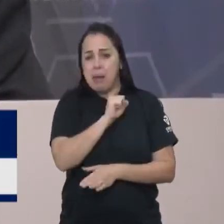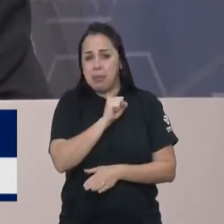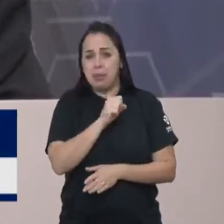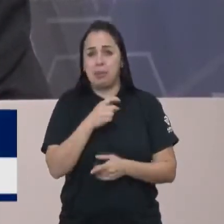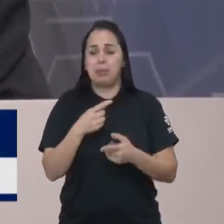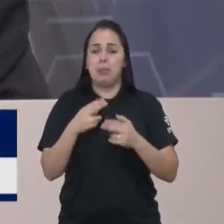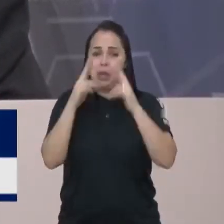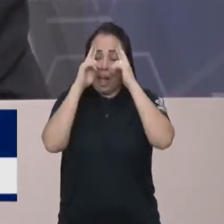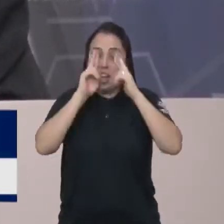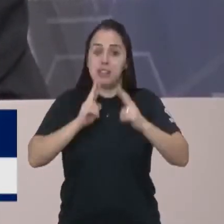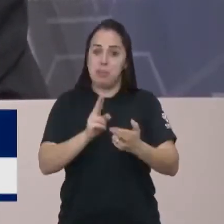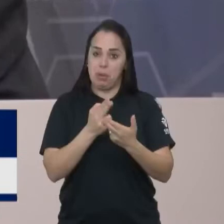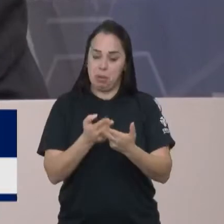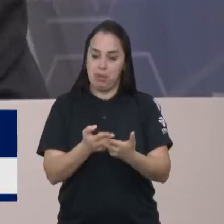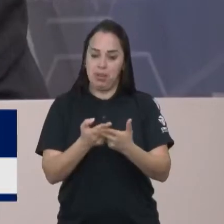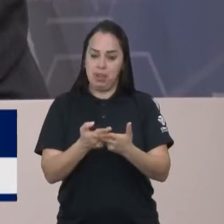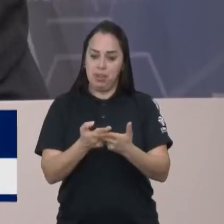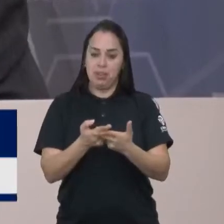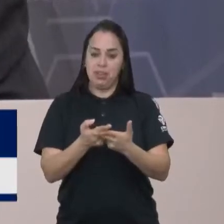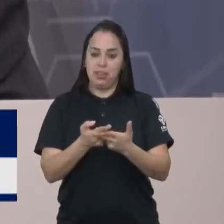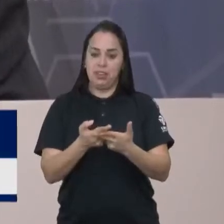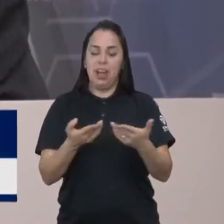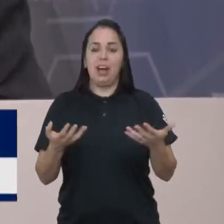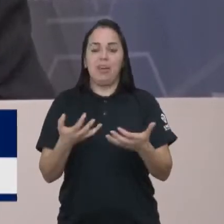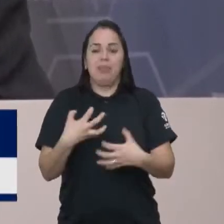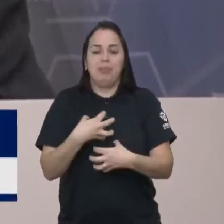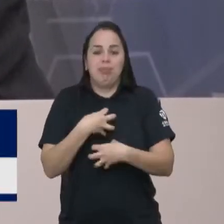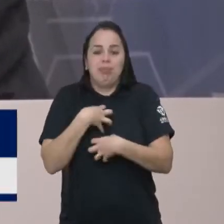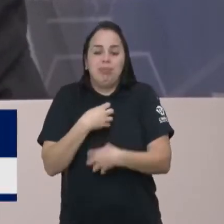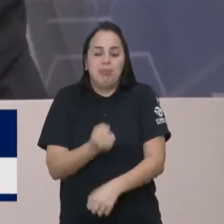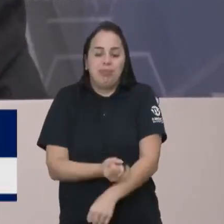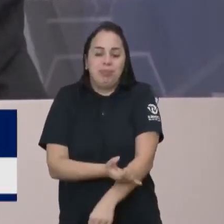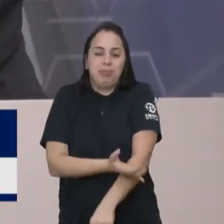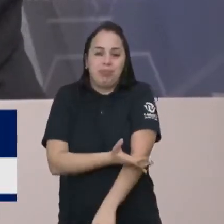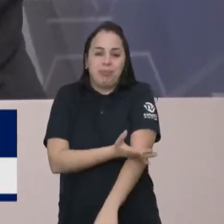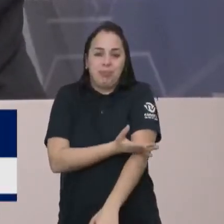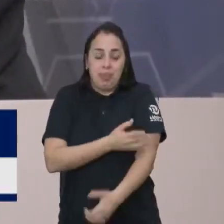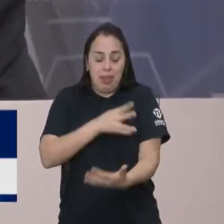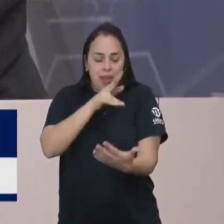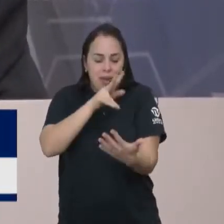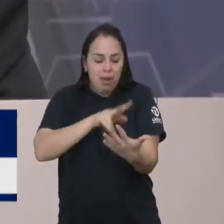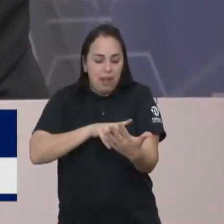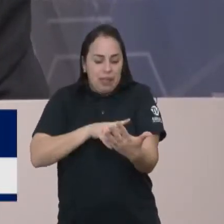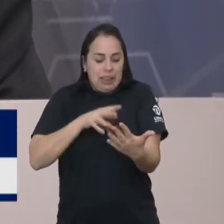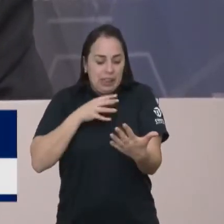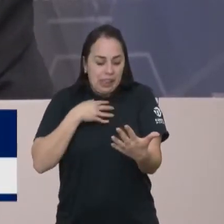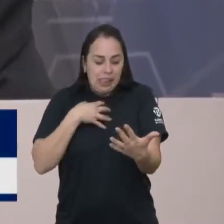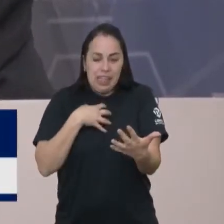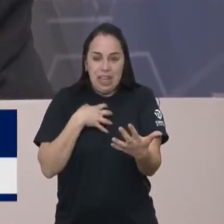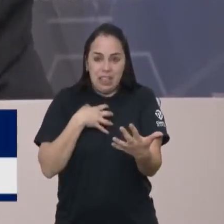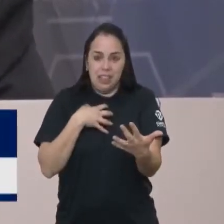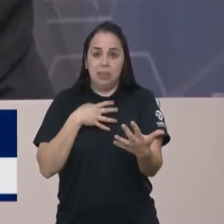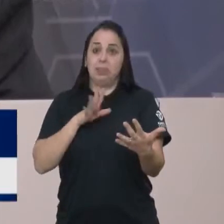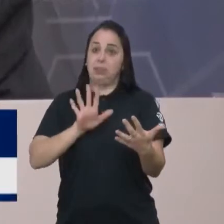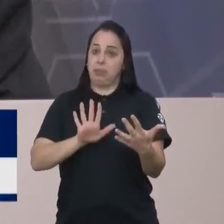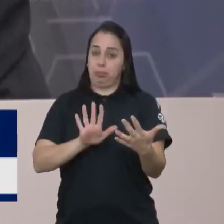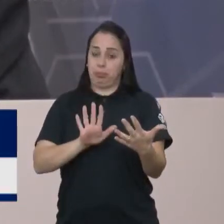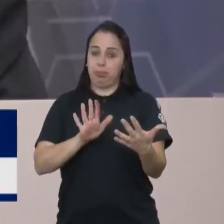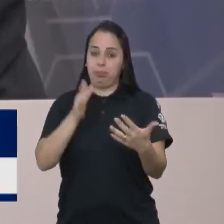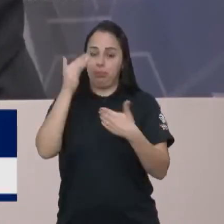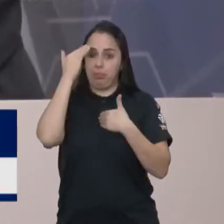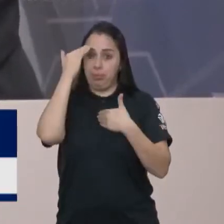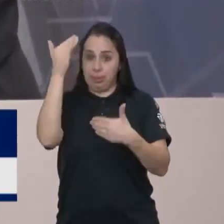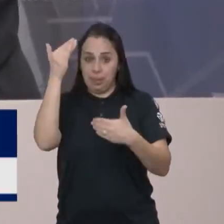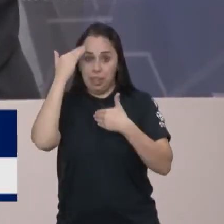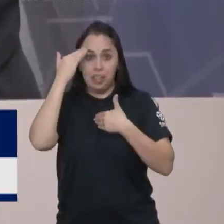E espero que a grande emoção que agora sinto não venha a embargar a leitura desse texto. O momento é de agradecer,